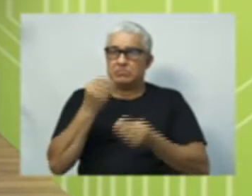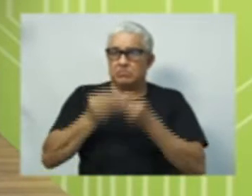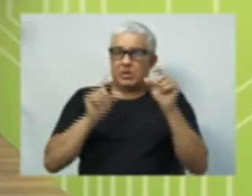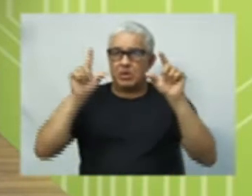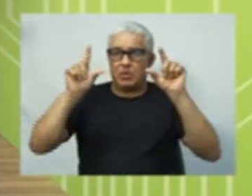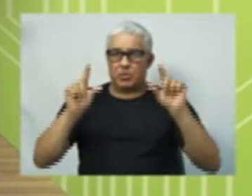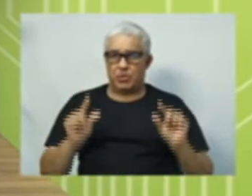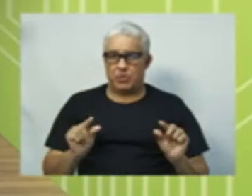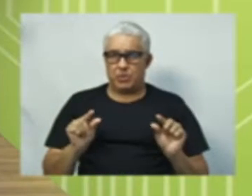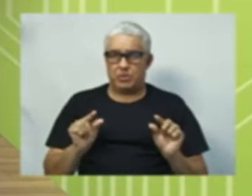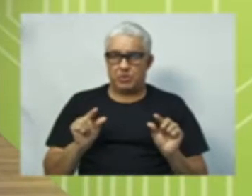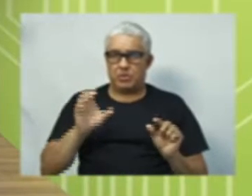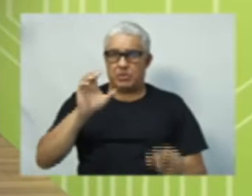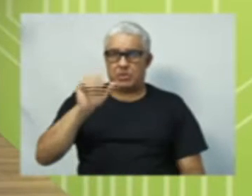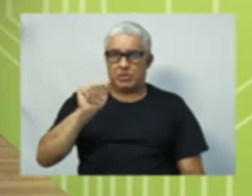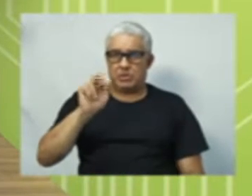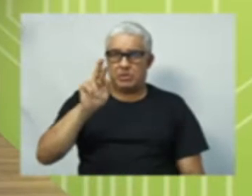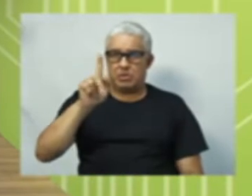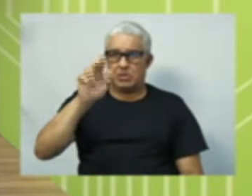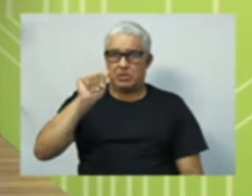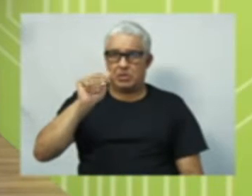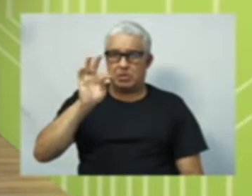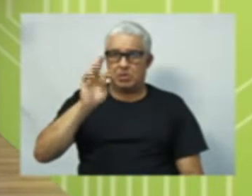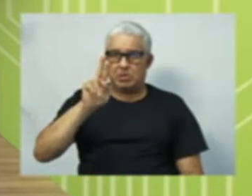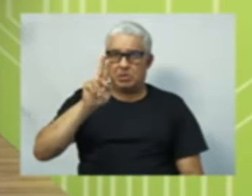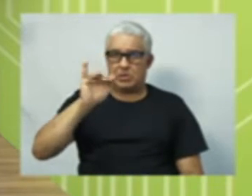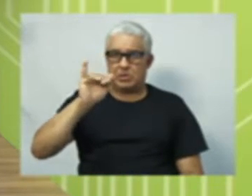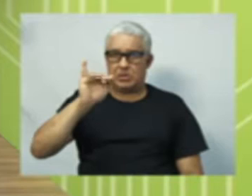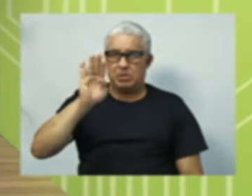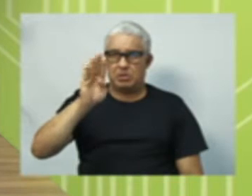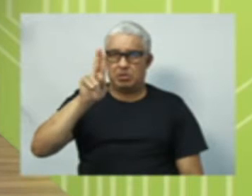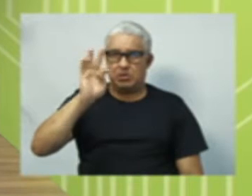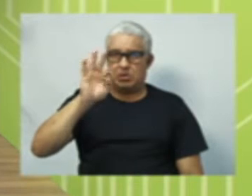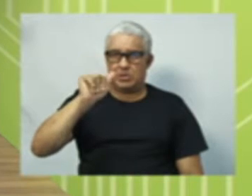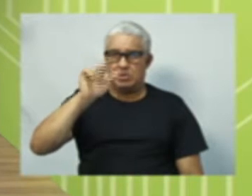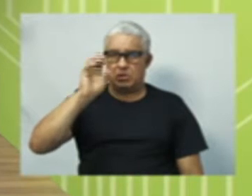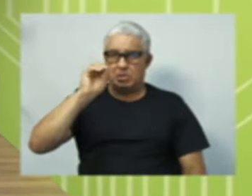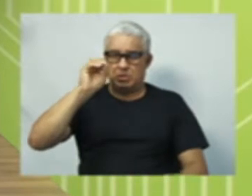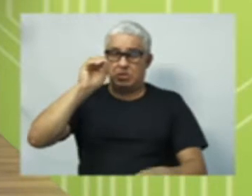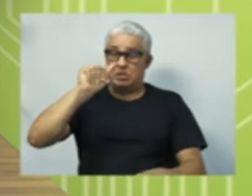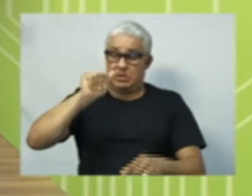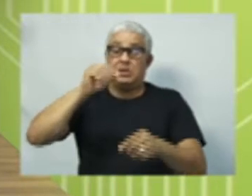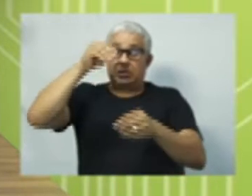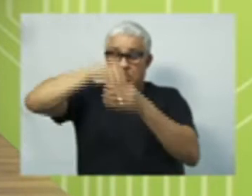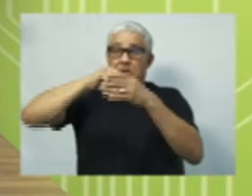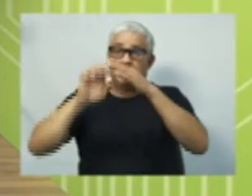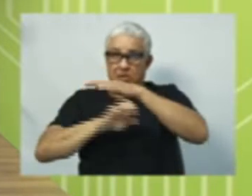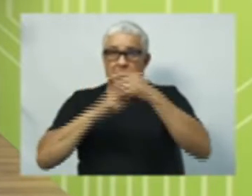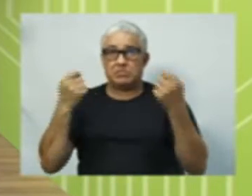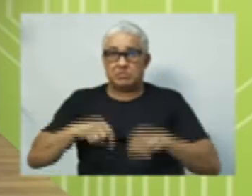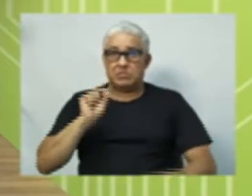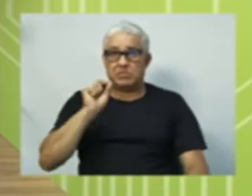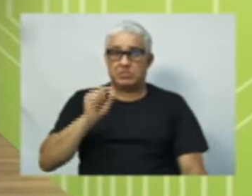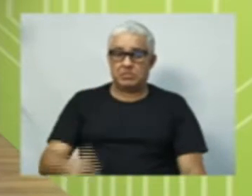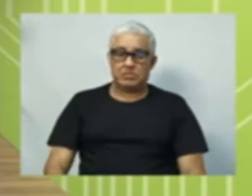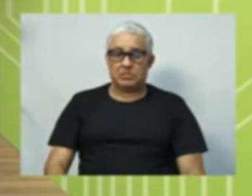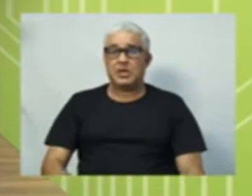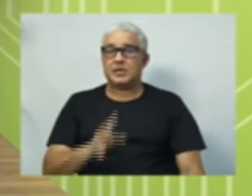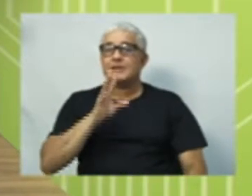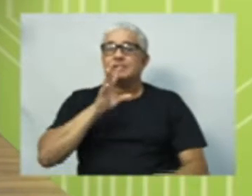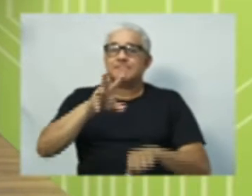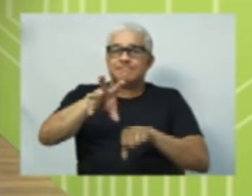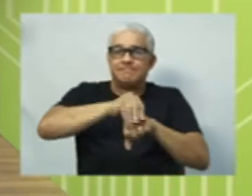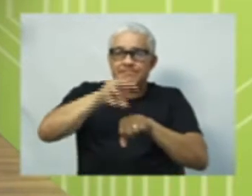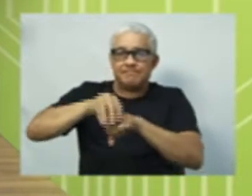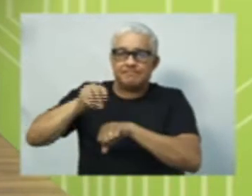reduzir a carga tributária dentro da empresa. Bom, para isso precisamos do quê? Precisamos ter conhecimento